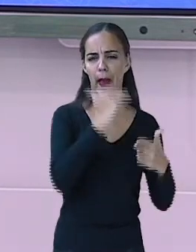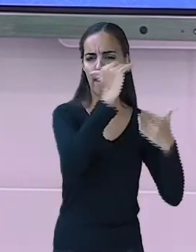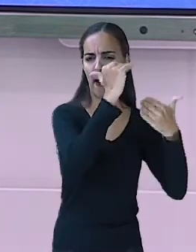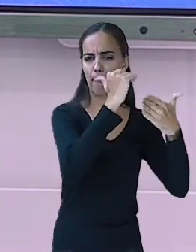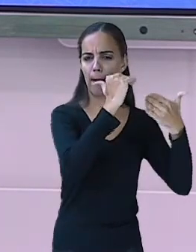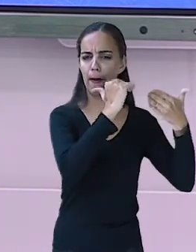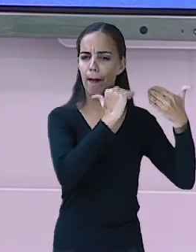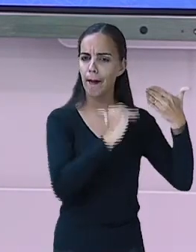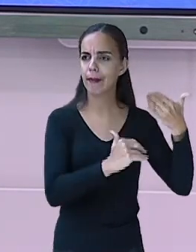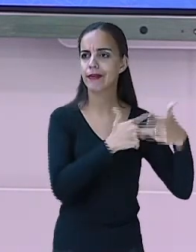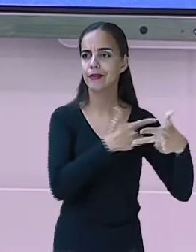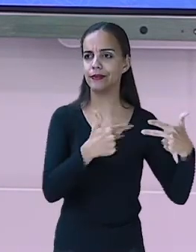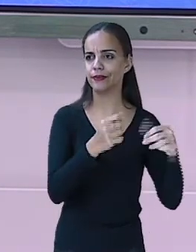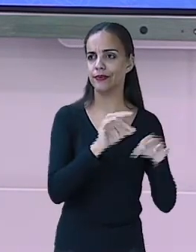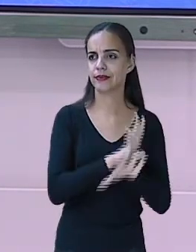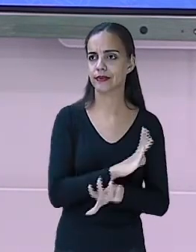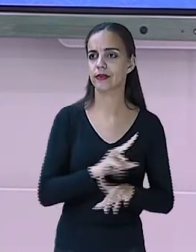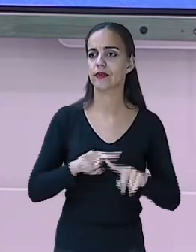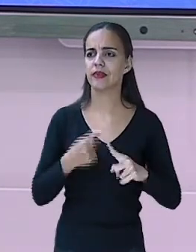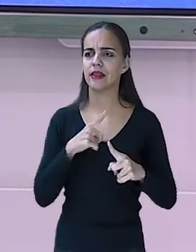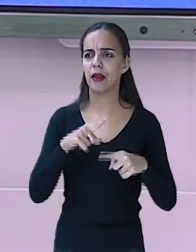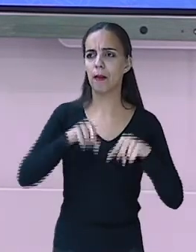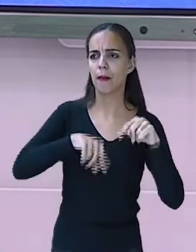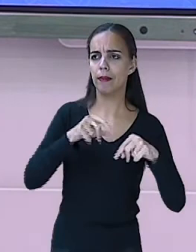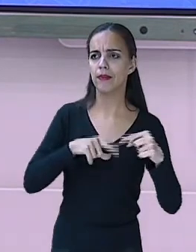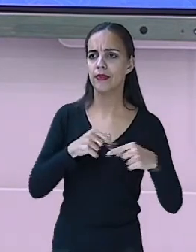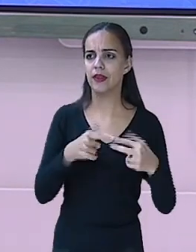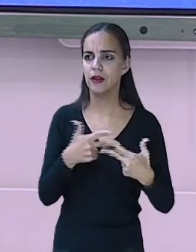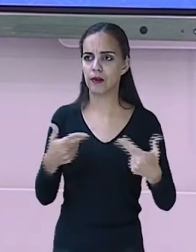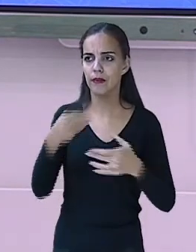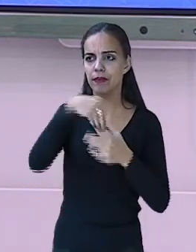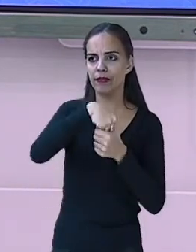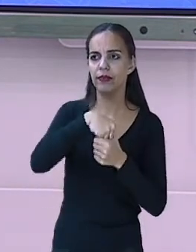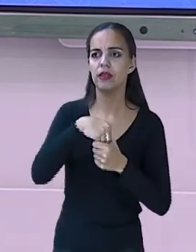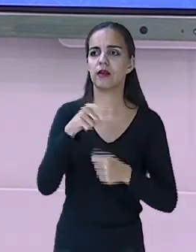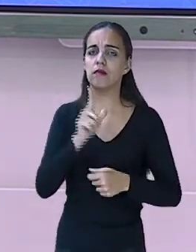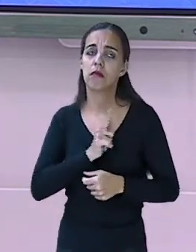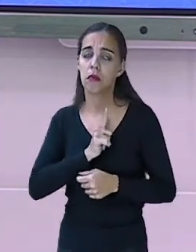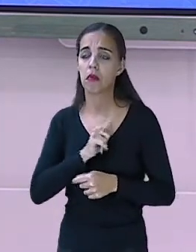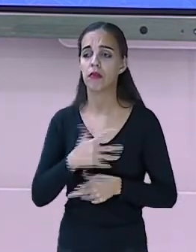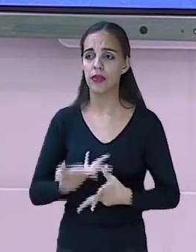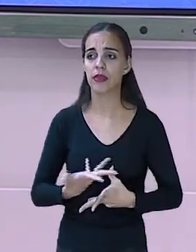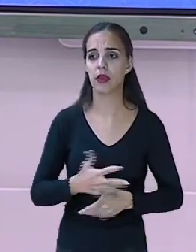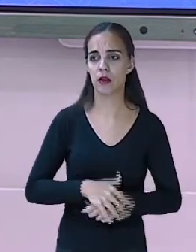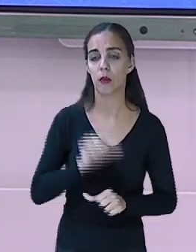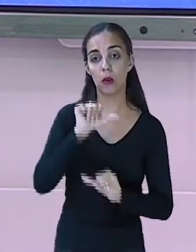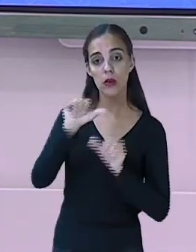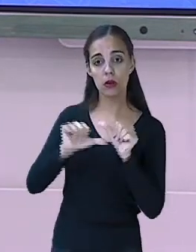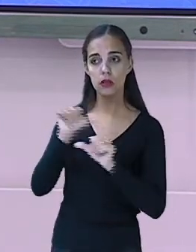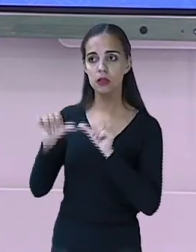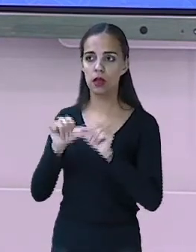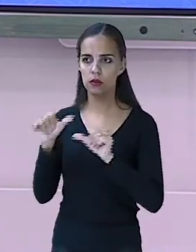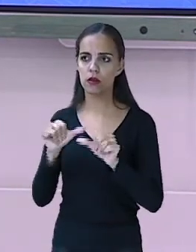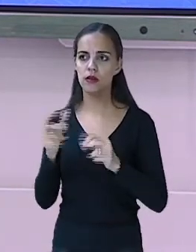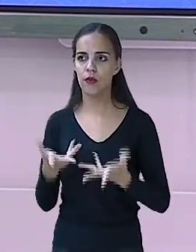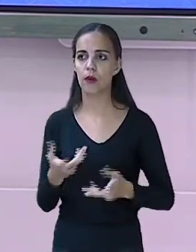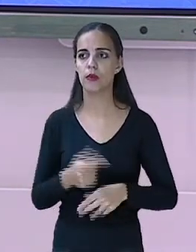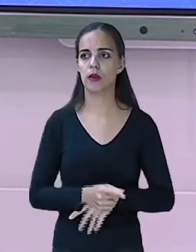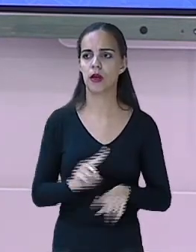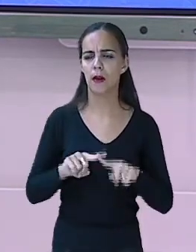decomposição a esse material está em decomposição é uma transformação química